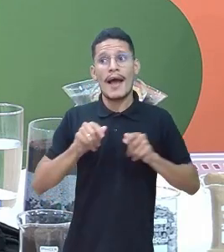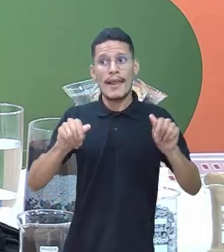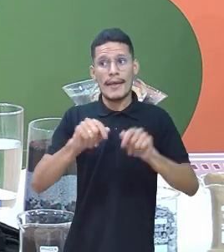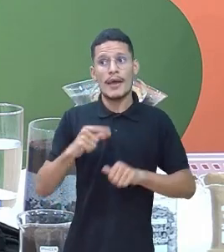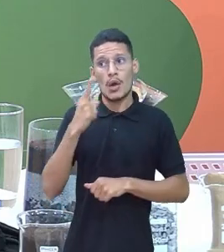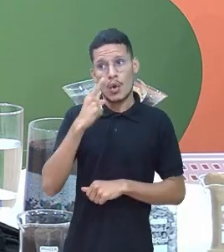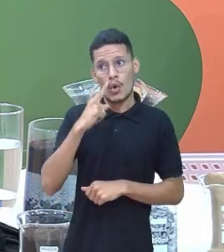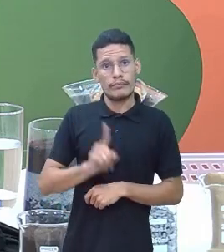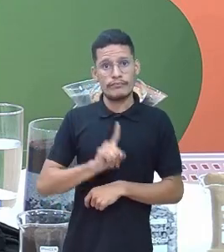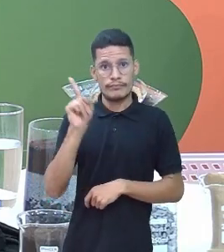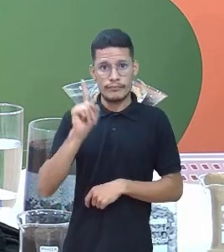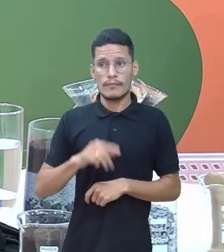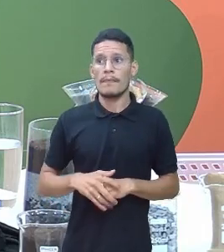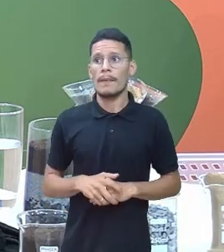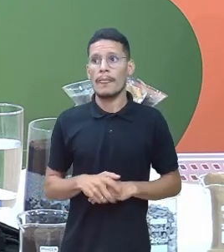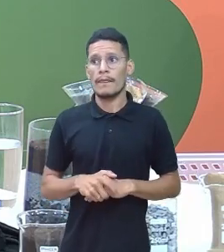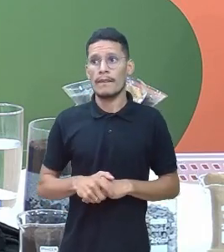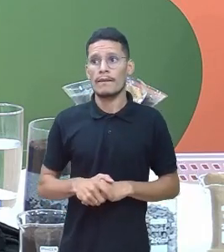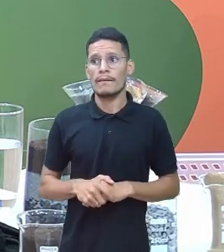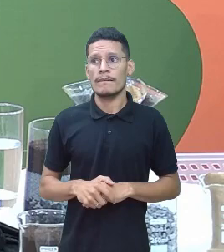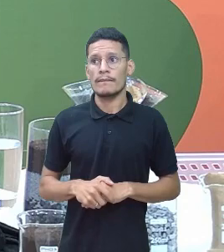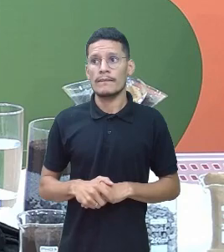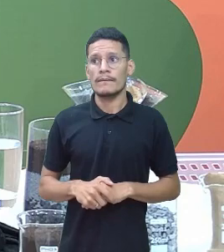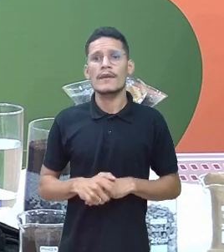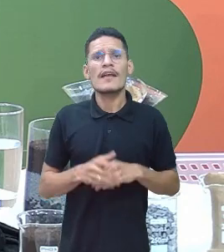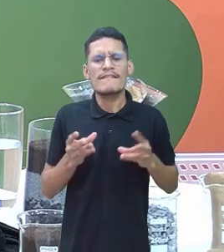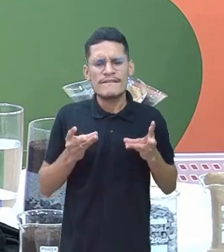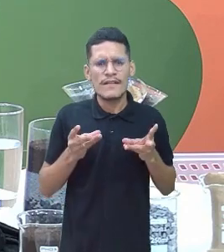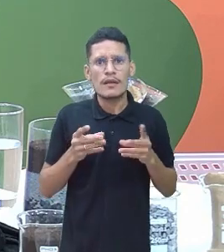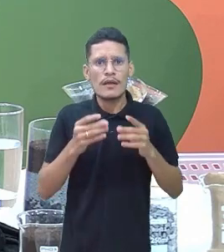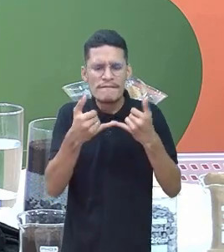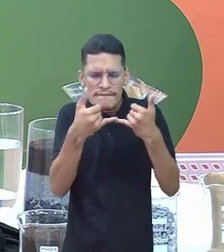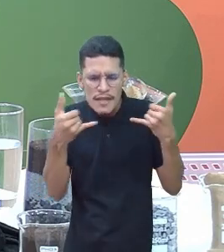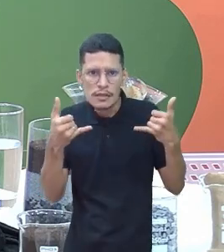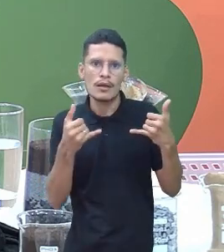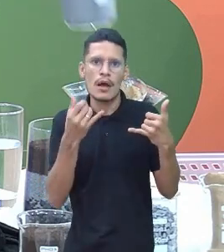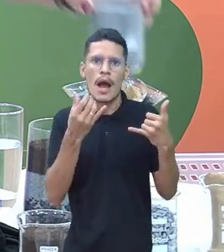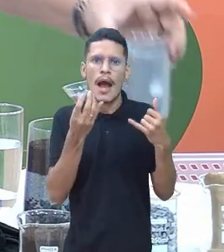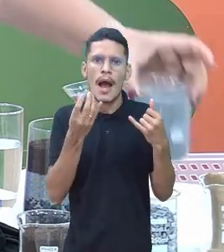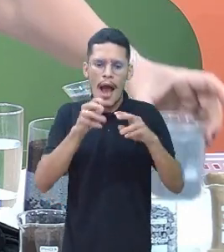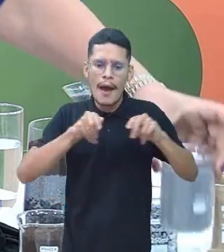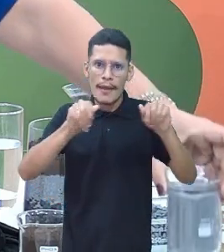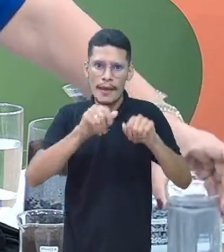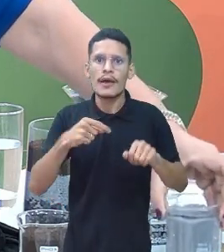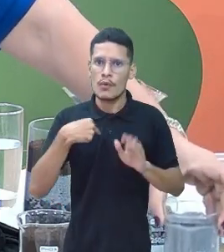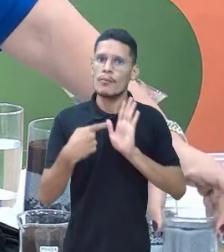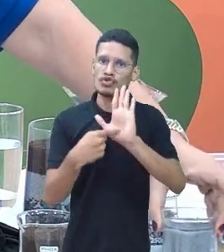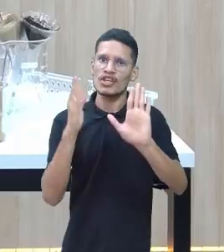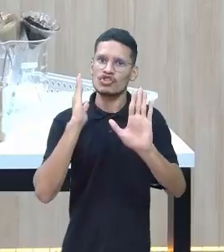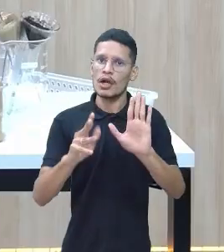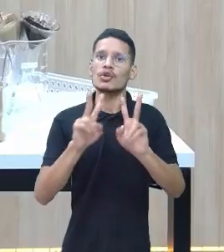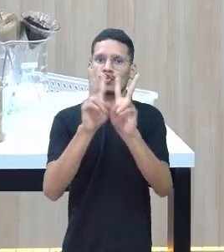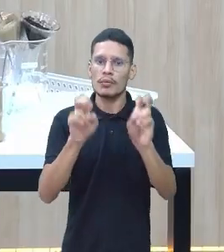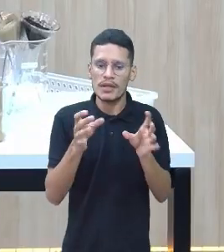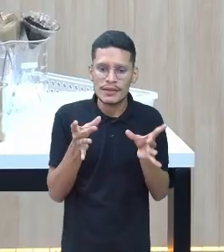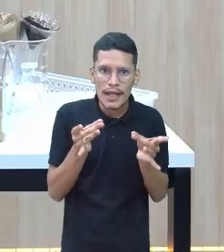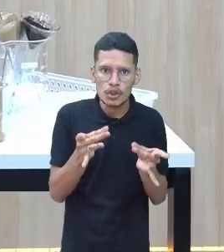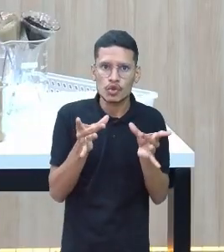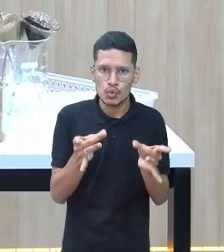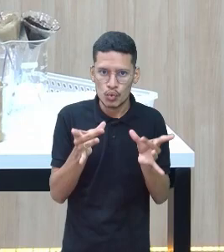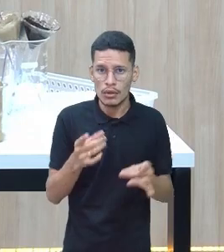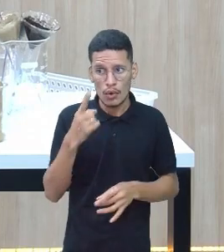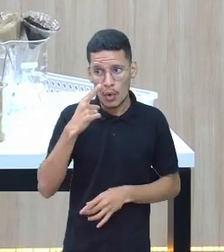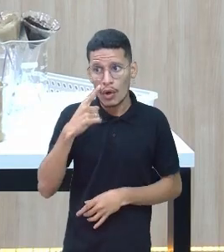pedrinhas. Aqui a areia. Uma areia bem fina. A gente falou nisso em relação à textura. E aqui